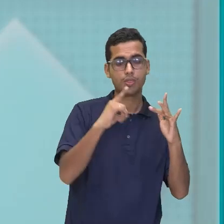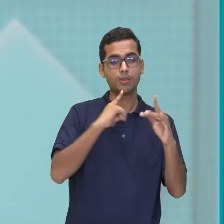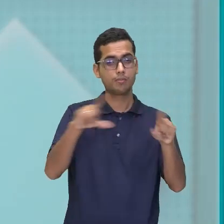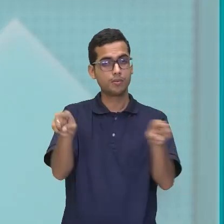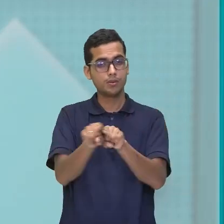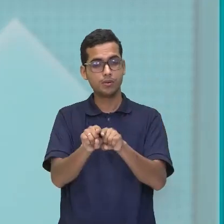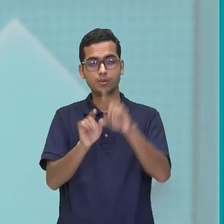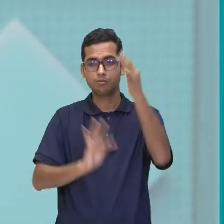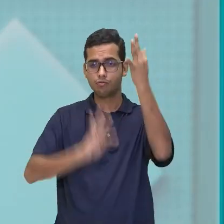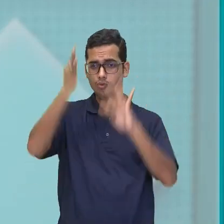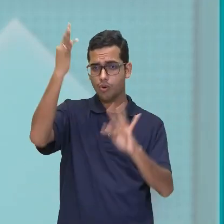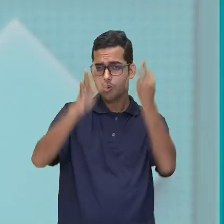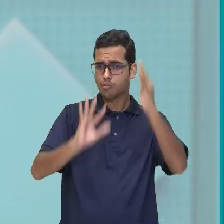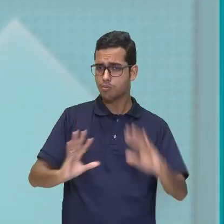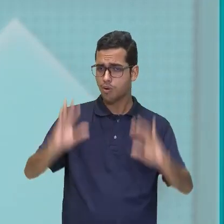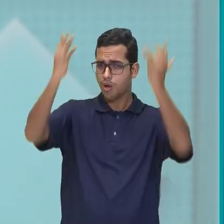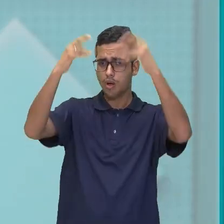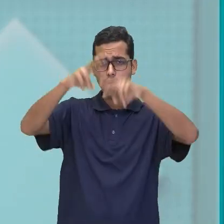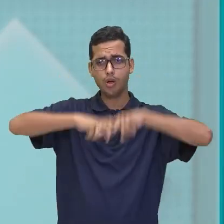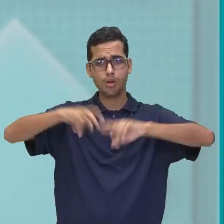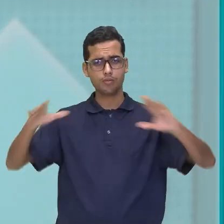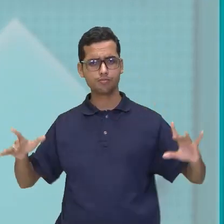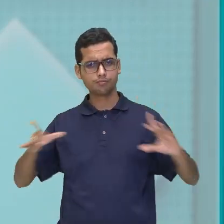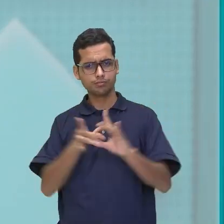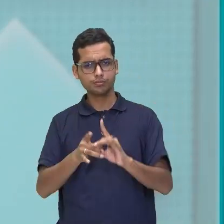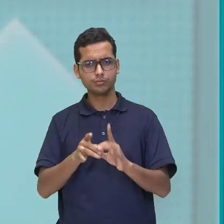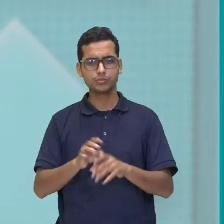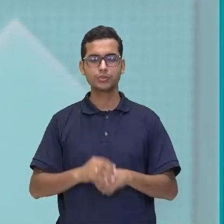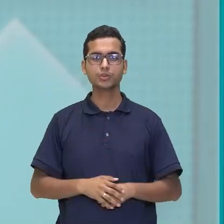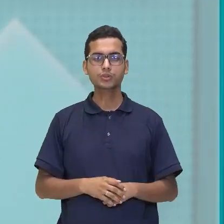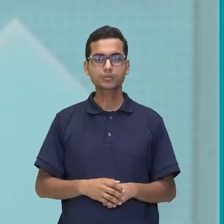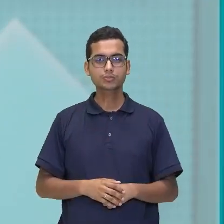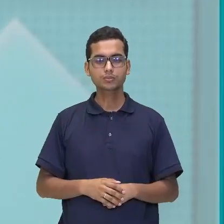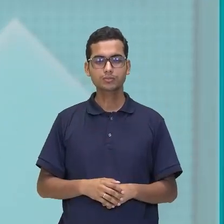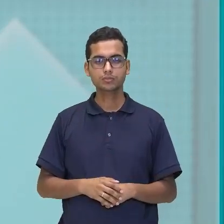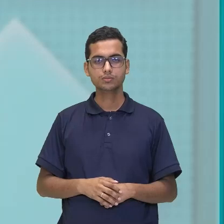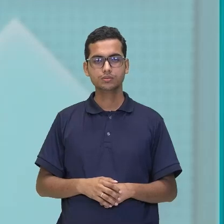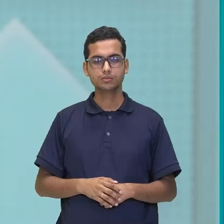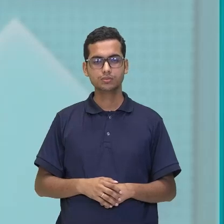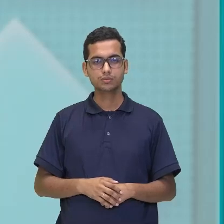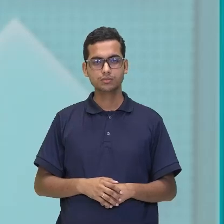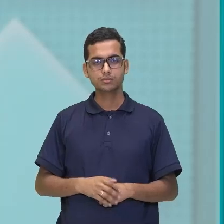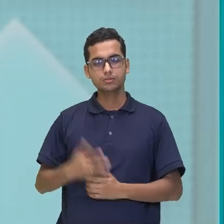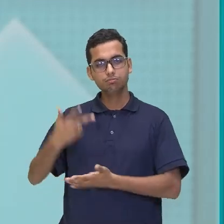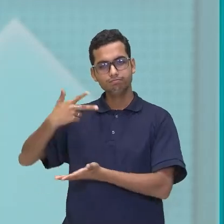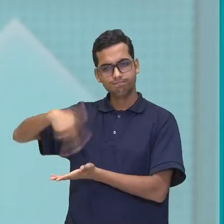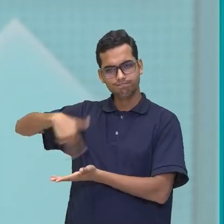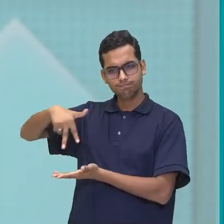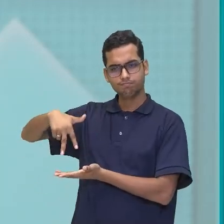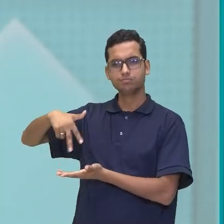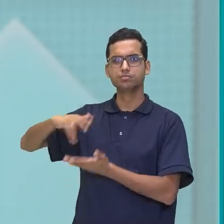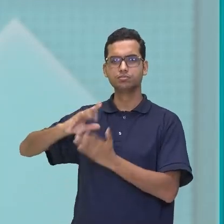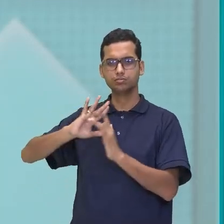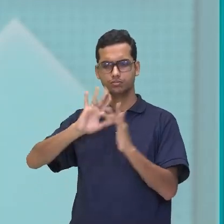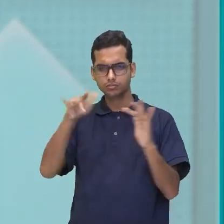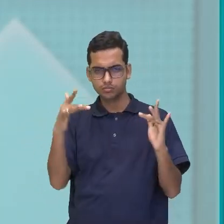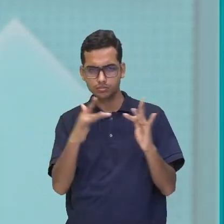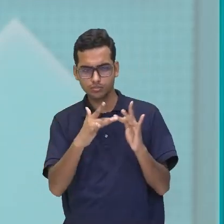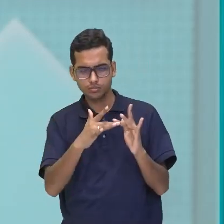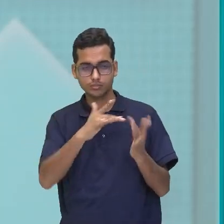estão intimamente ligadas. O que nós podemos chamar de dança clássica, já diz o nome,